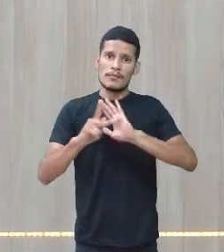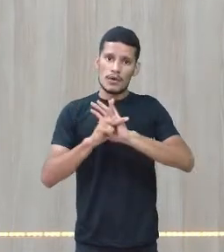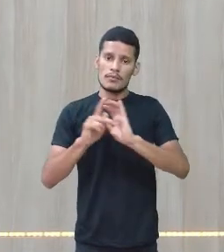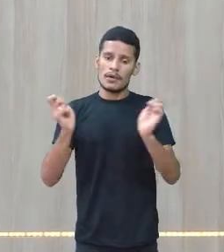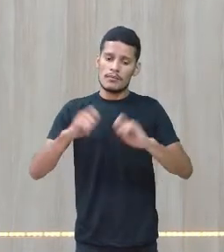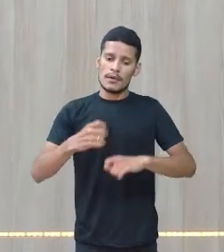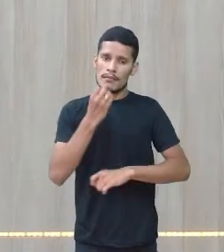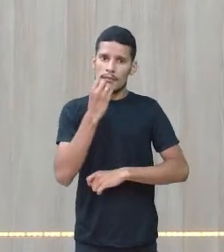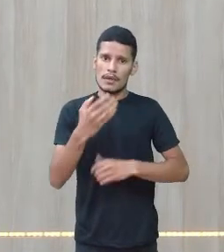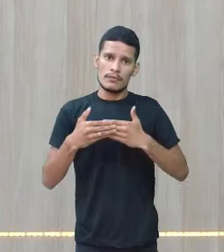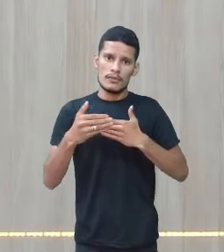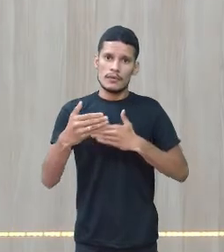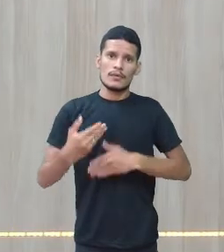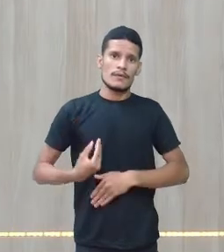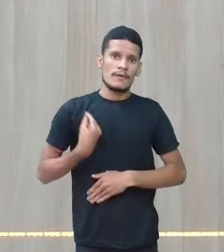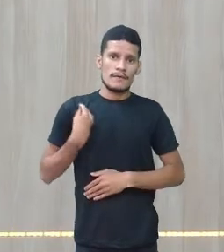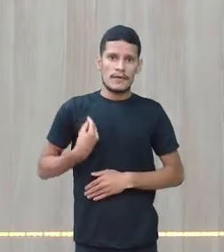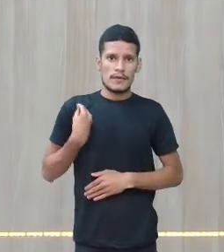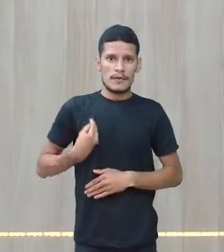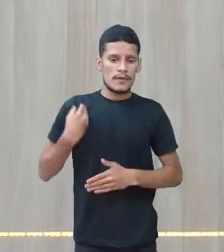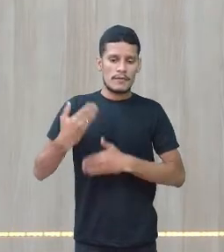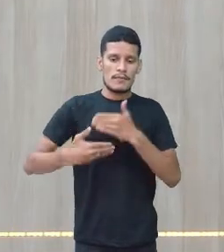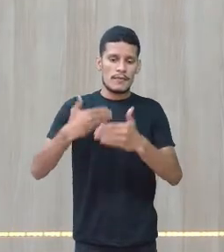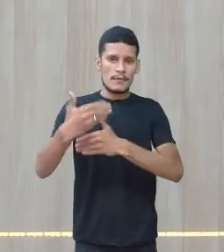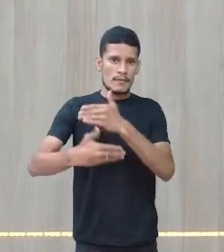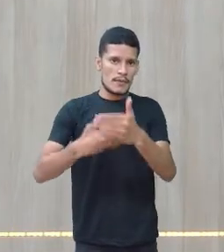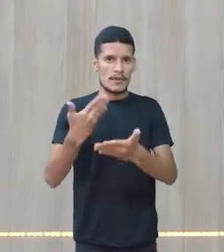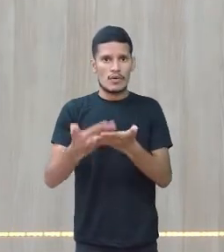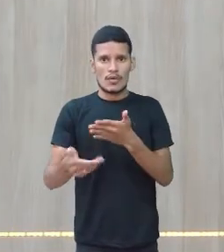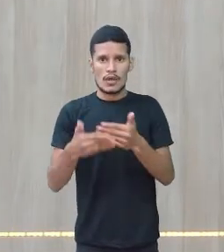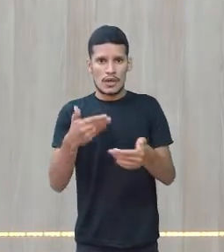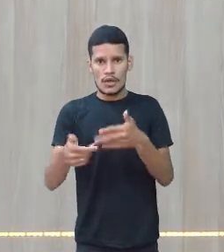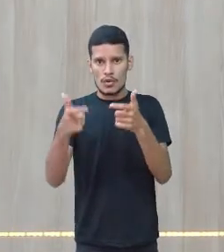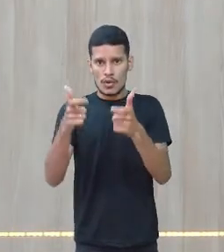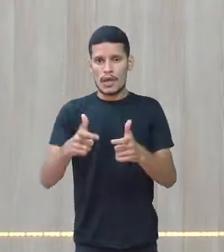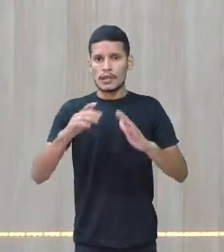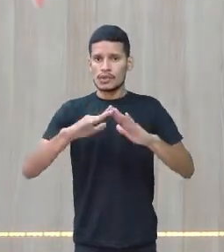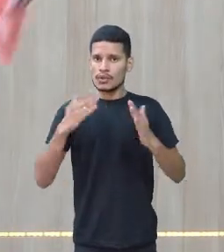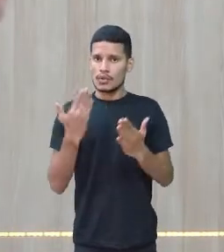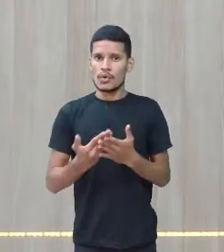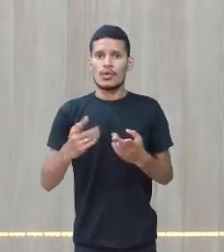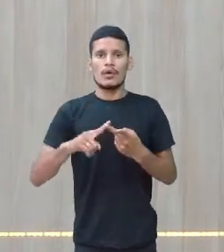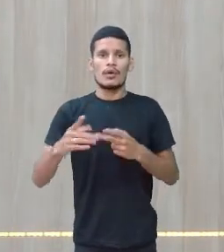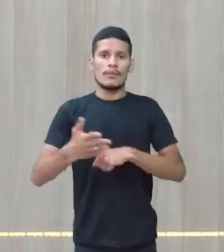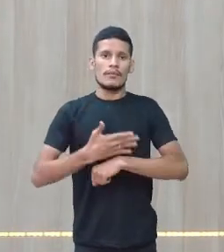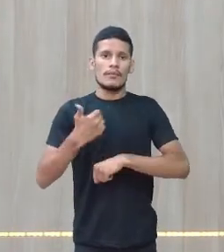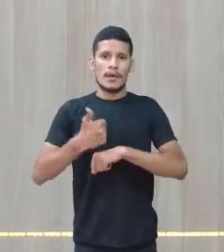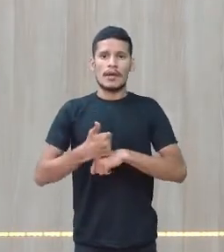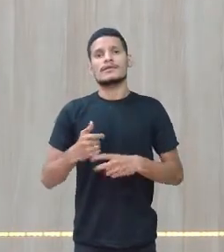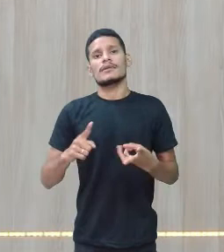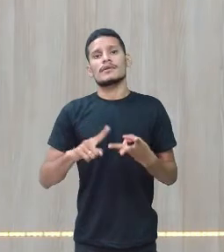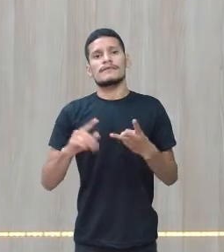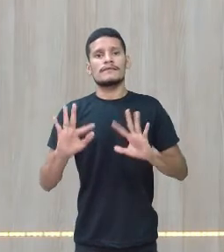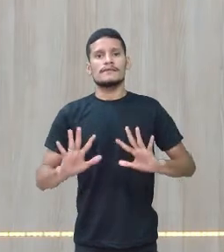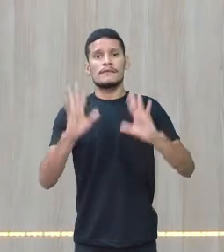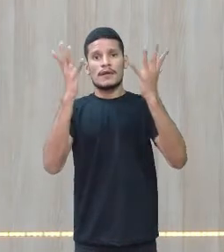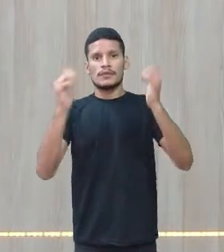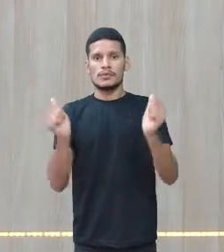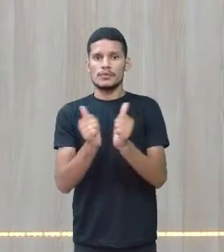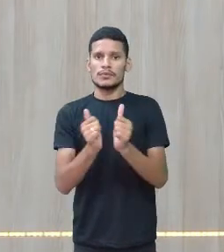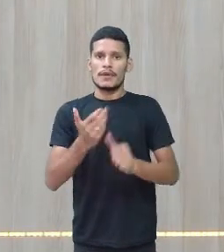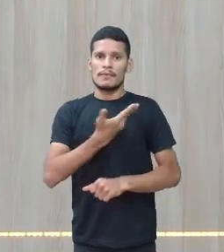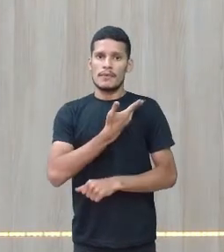dar bem aí, aonde quer que nós estejamos, na escola, na praça, nas festinhas com os